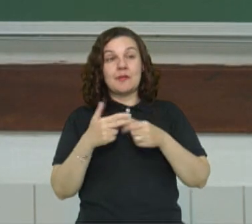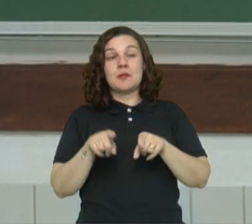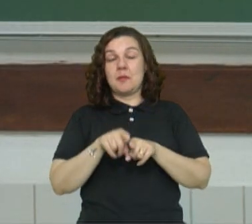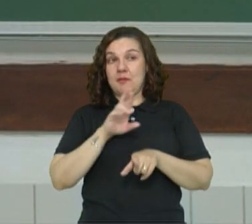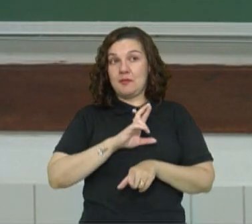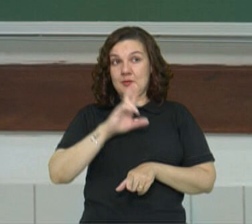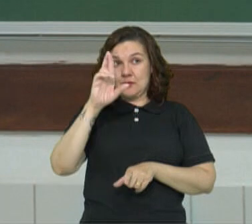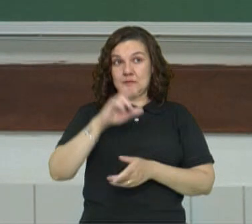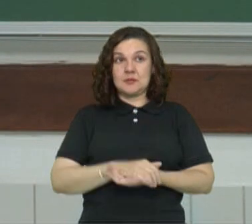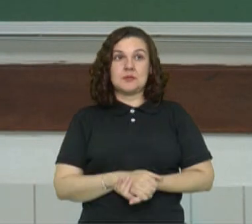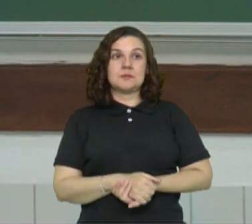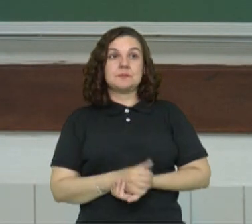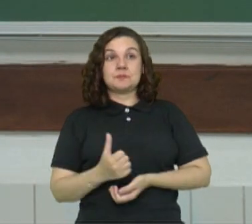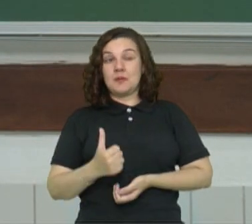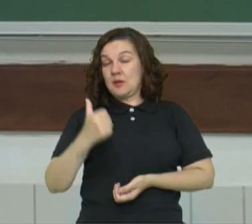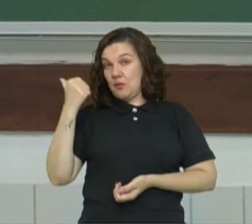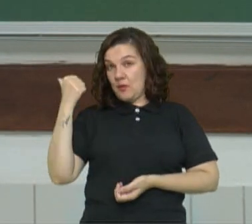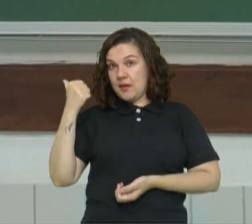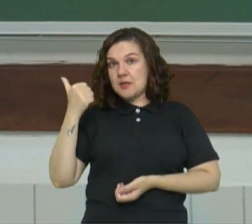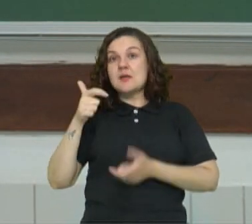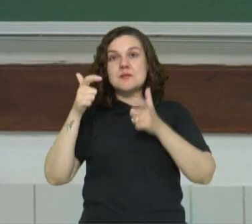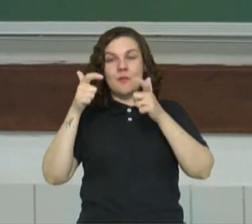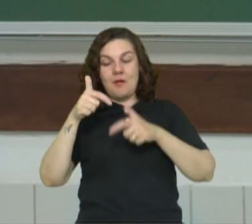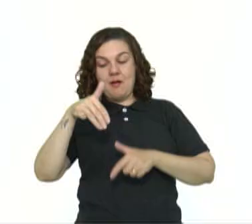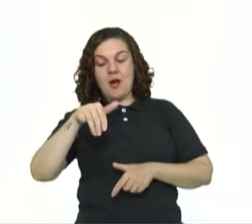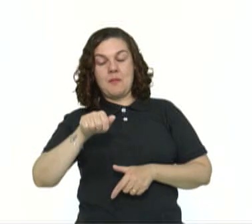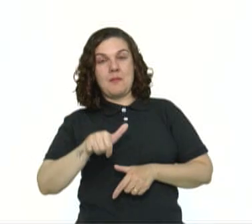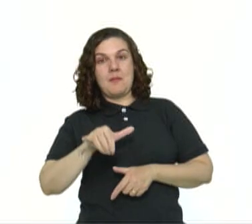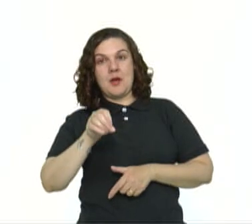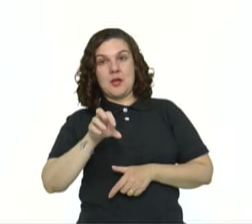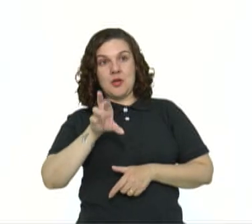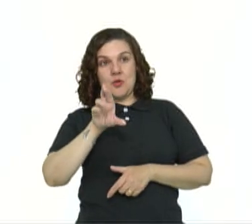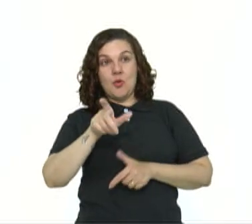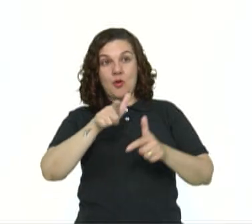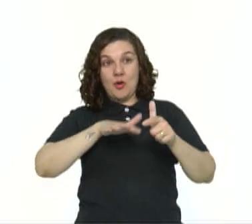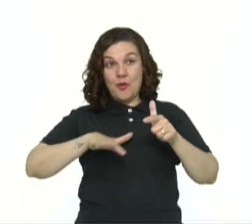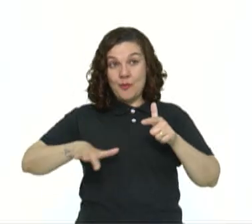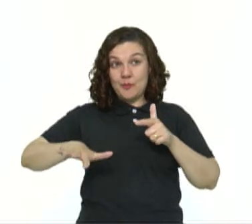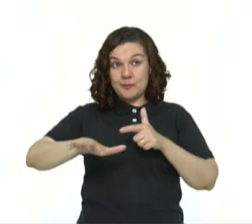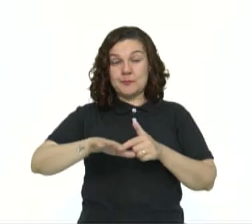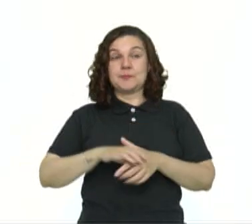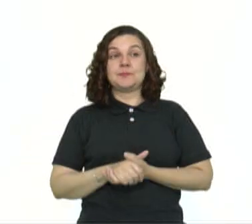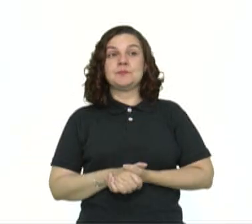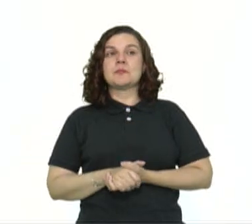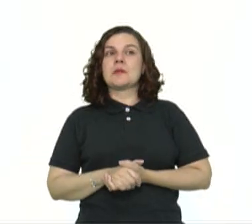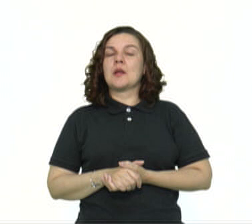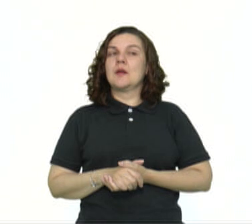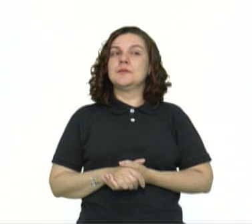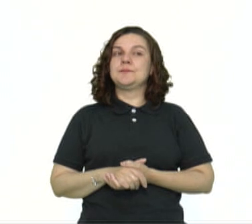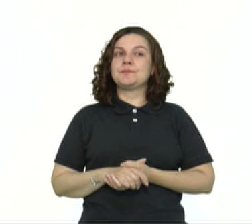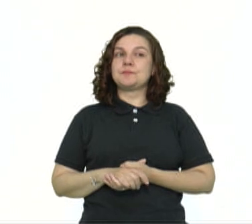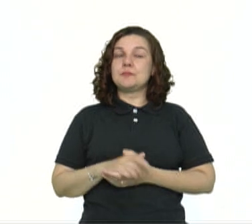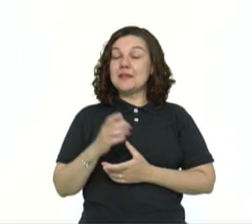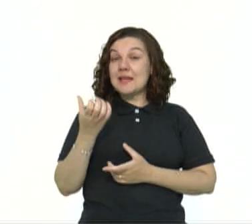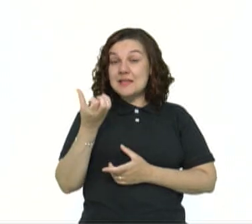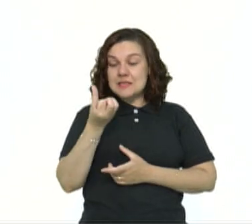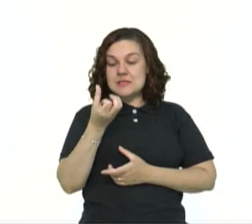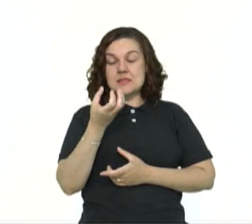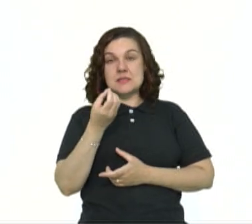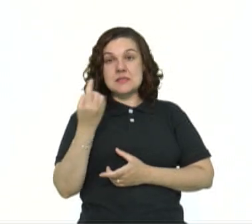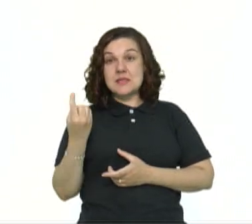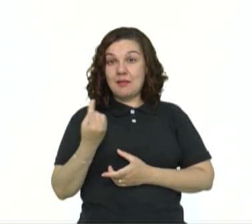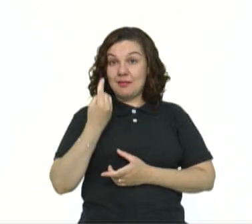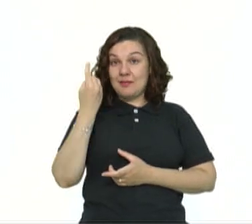templos. Esse é um templo maior, né? É um sítio arqueológico, que ele tem 60 metros